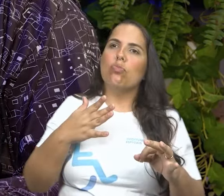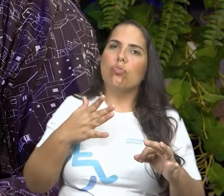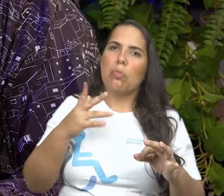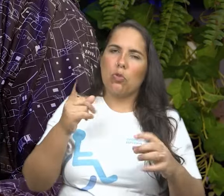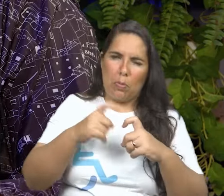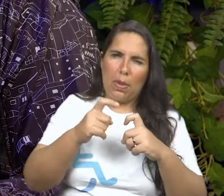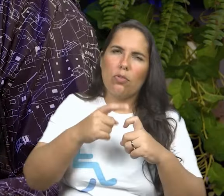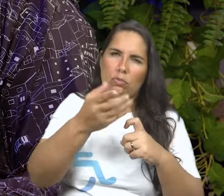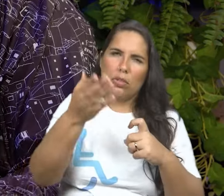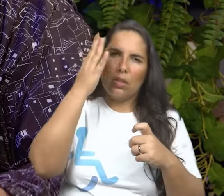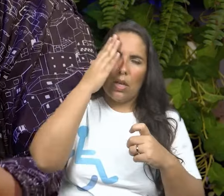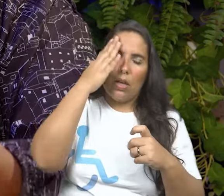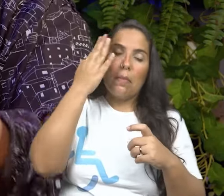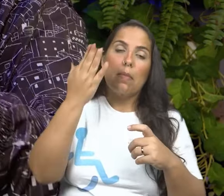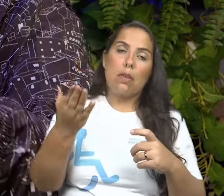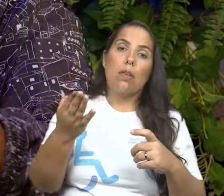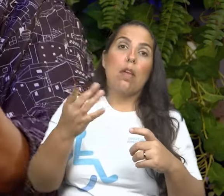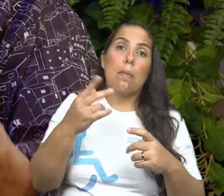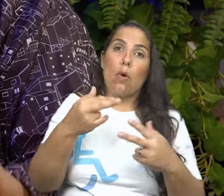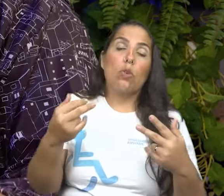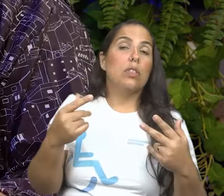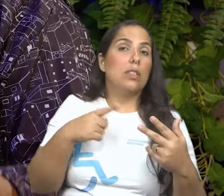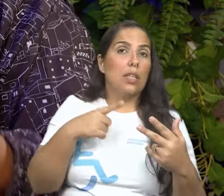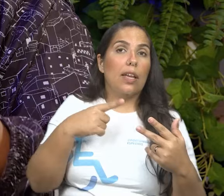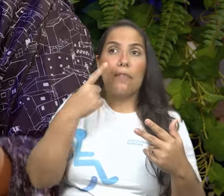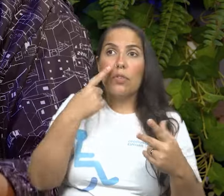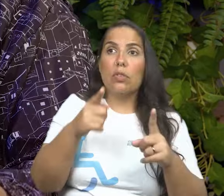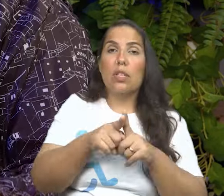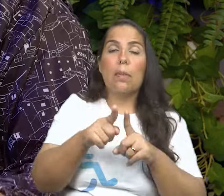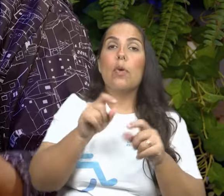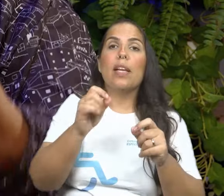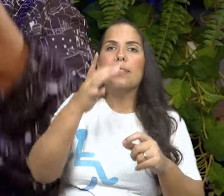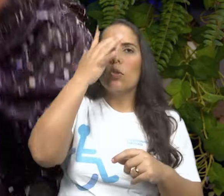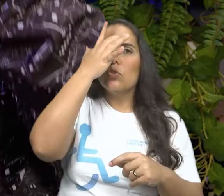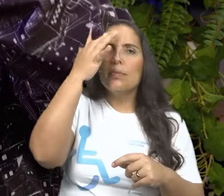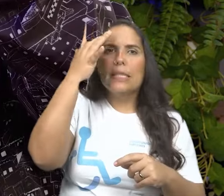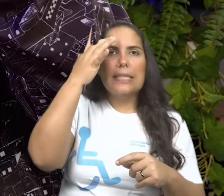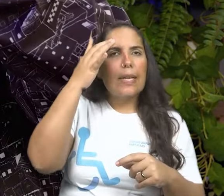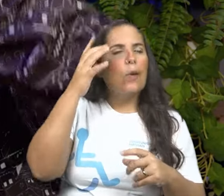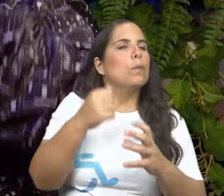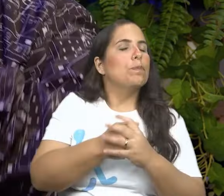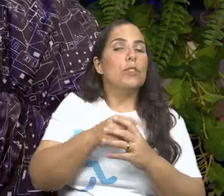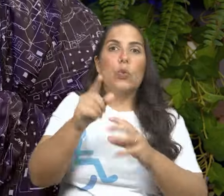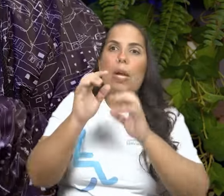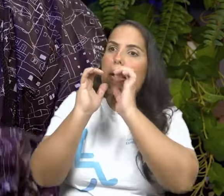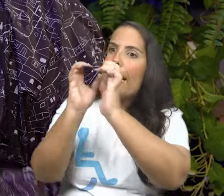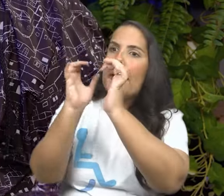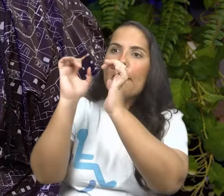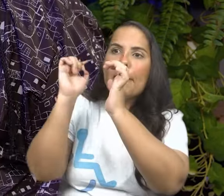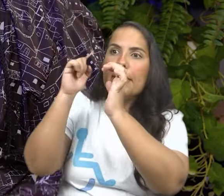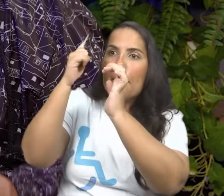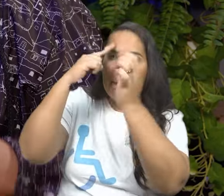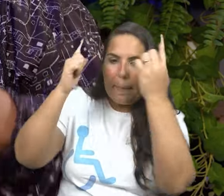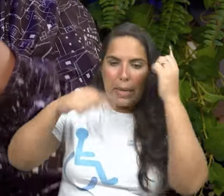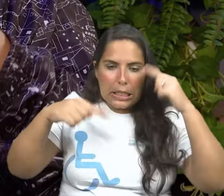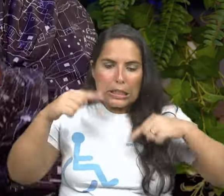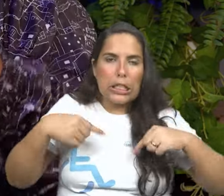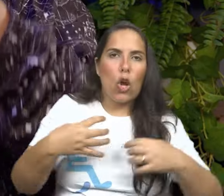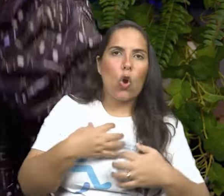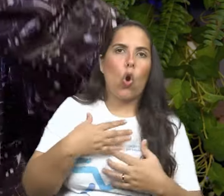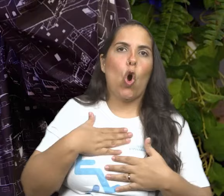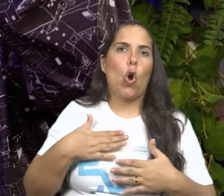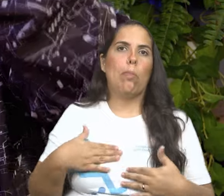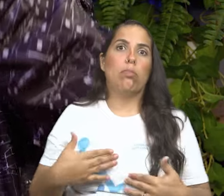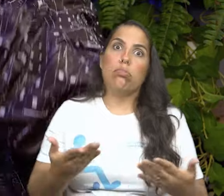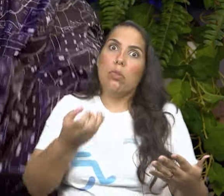meus médicos falam sempre e é uma coisa que a gente tem ouvido muito é sobre a saúde mental é a sua cabeça que vai vai mandar no seu corpo então é